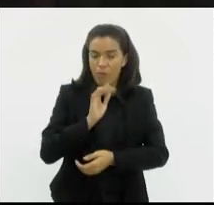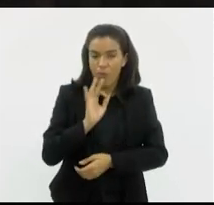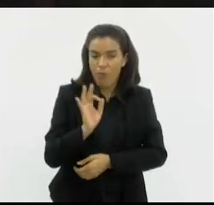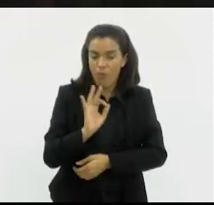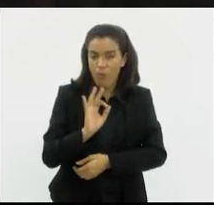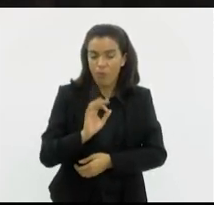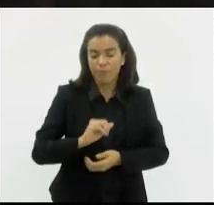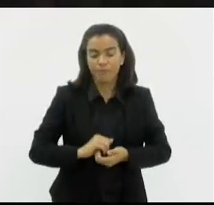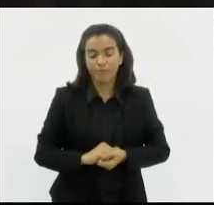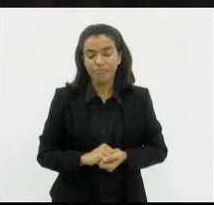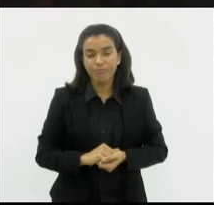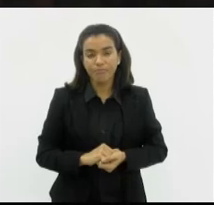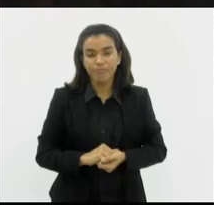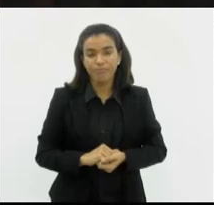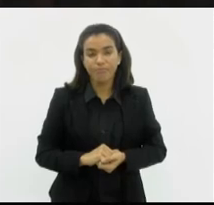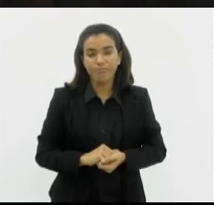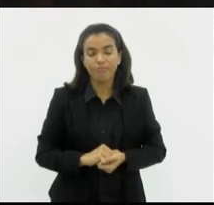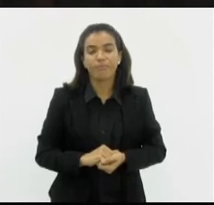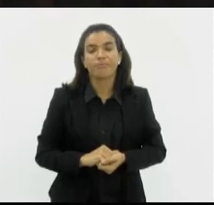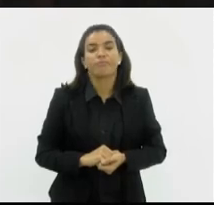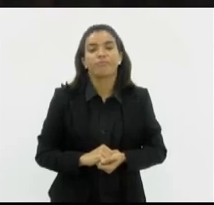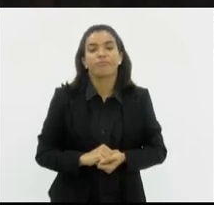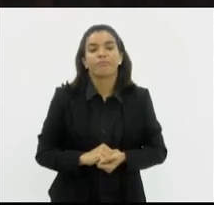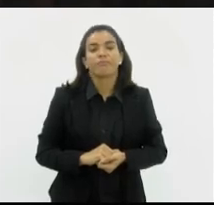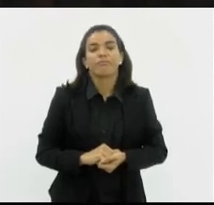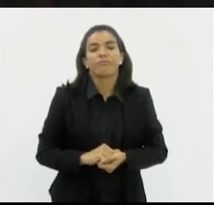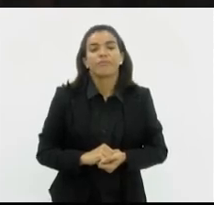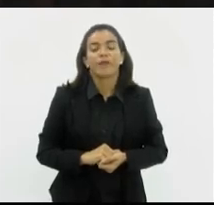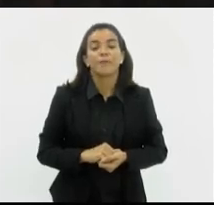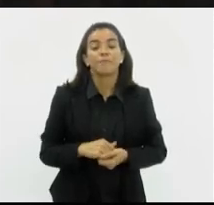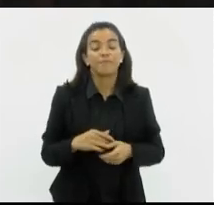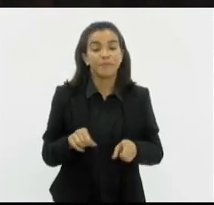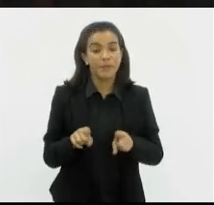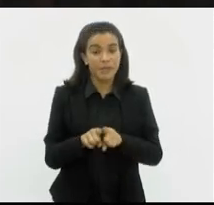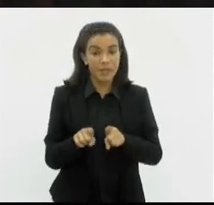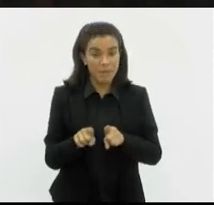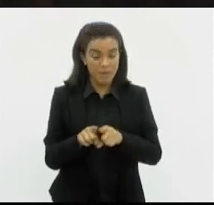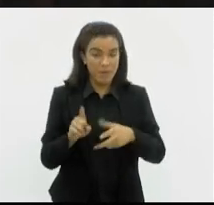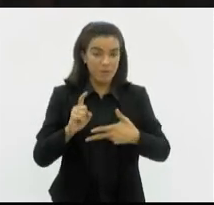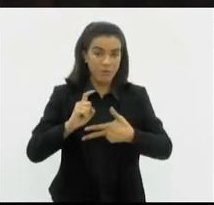E, além do mais, pode também o Poder